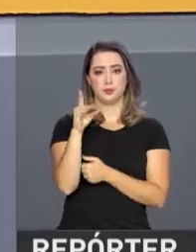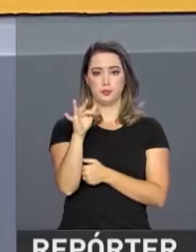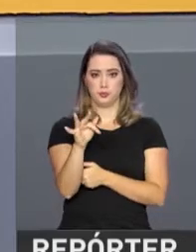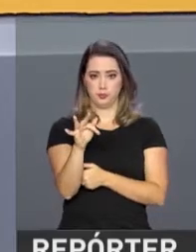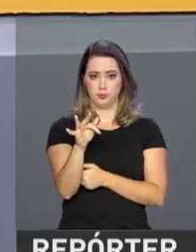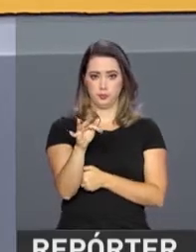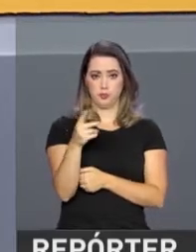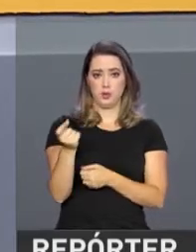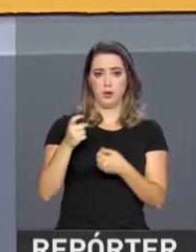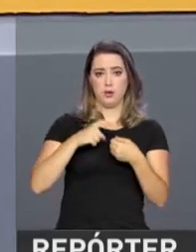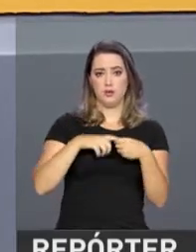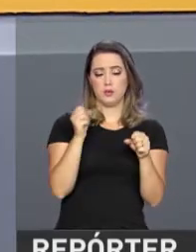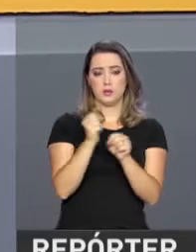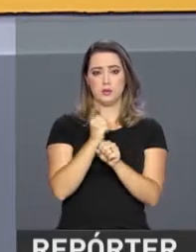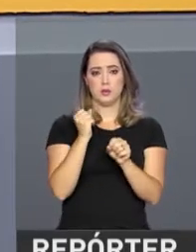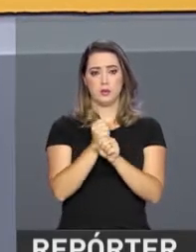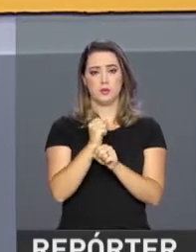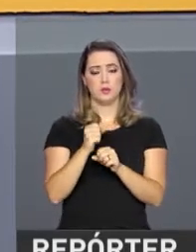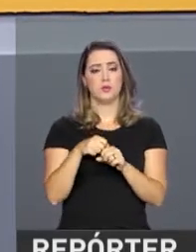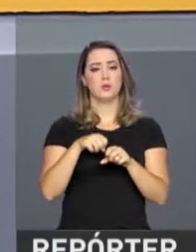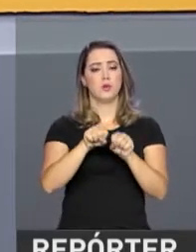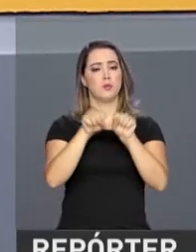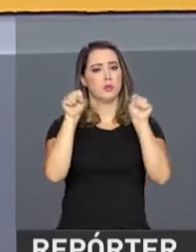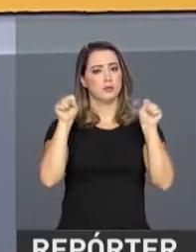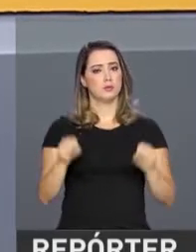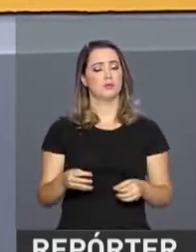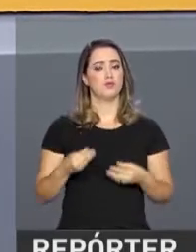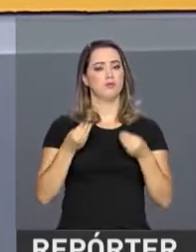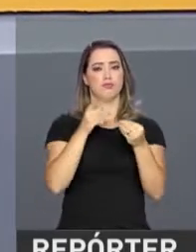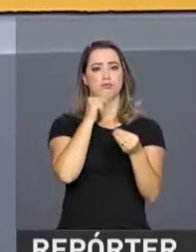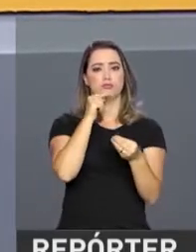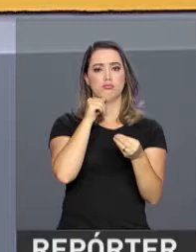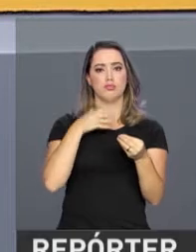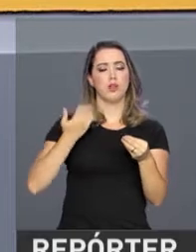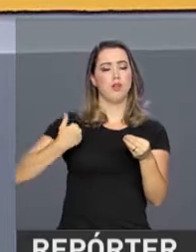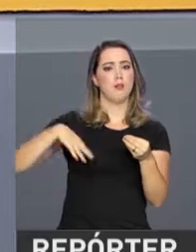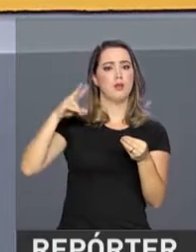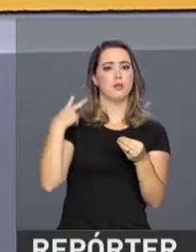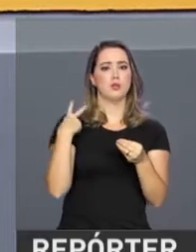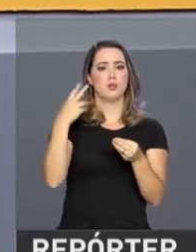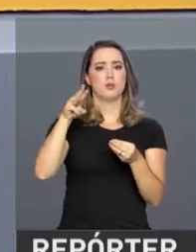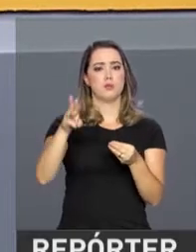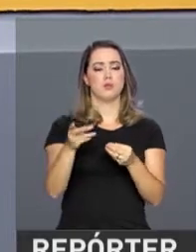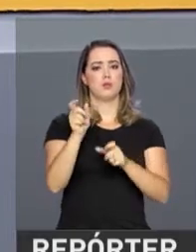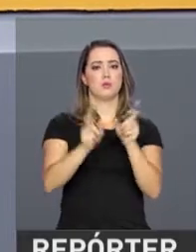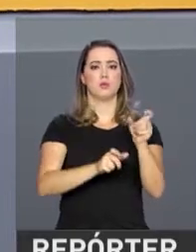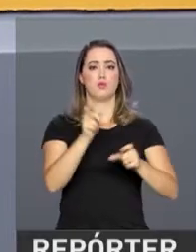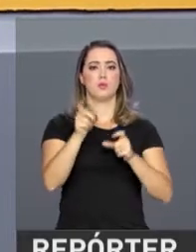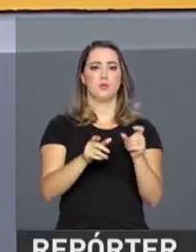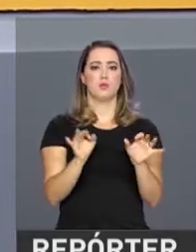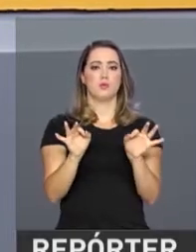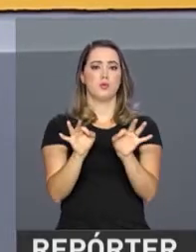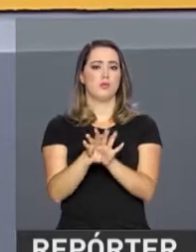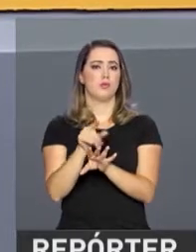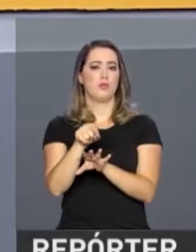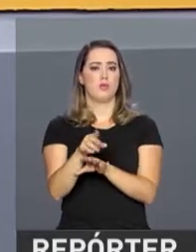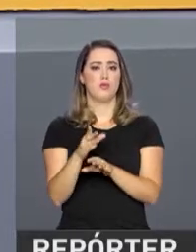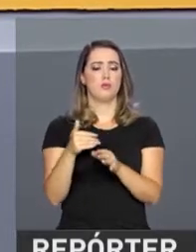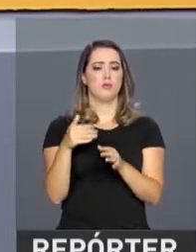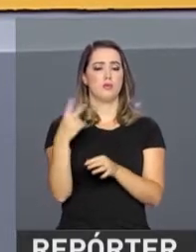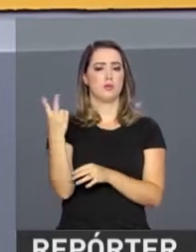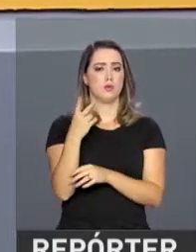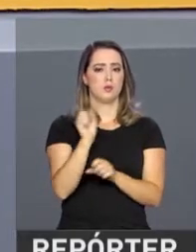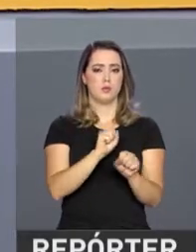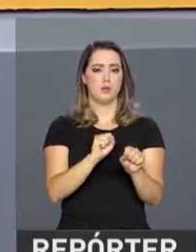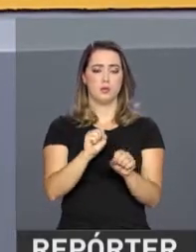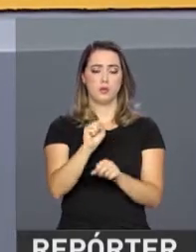a retomada das obras do sistema vai assegurar água potável para mais de 2 milhões de pessoas a conclusão está prevista para o